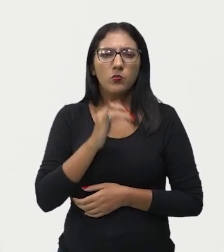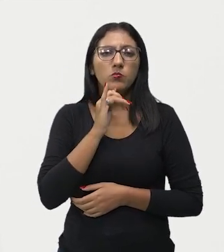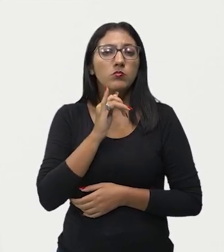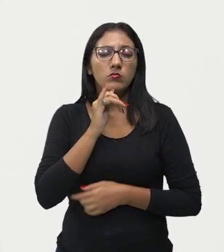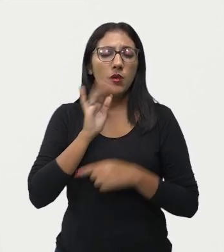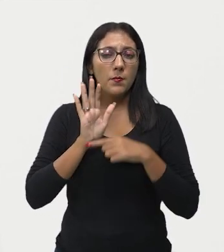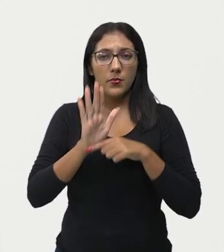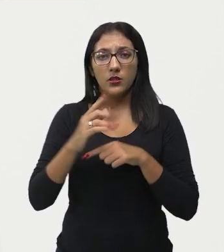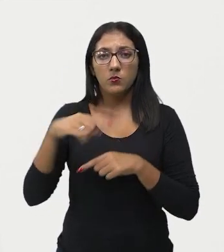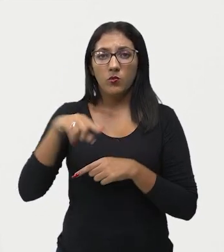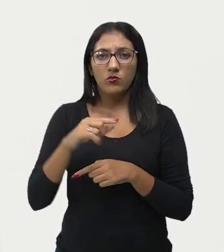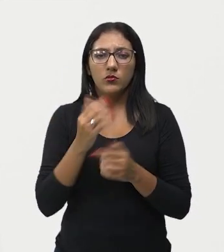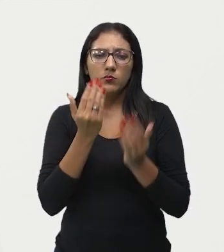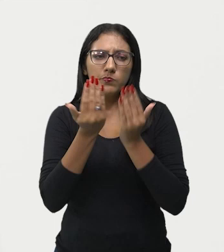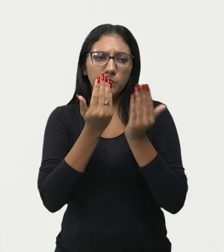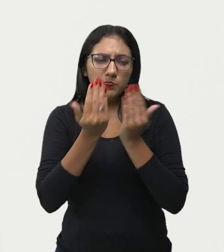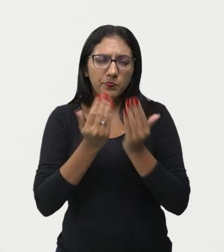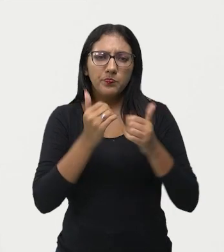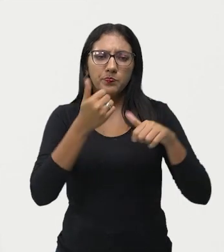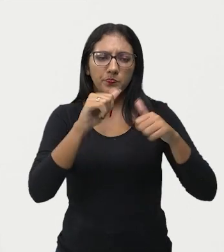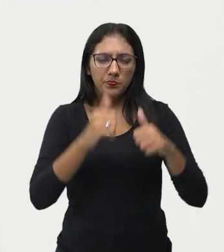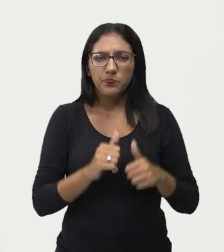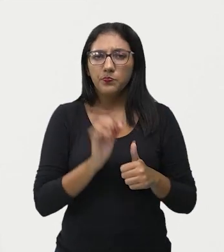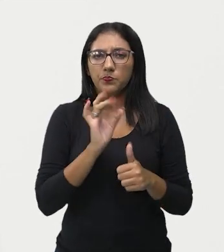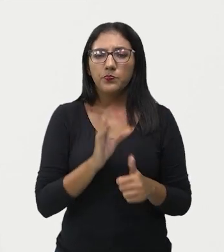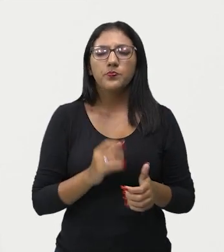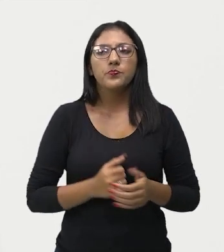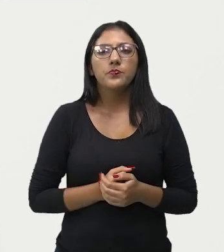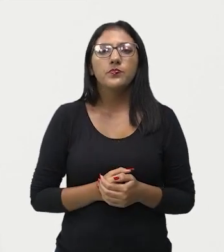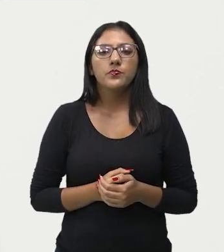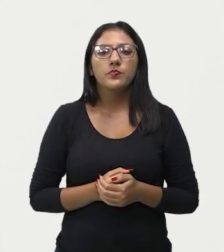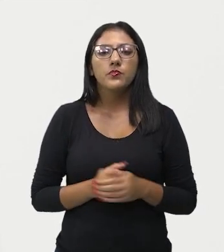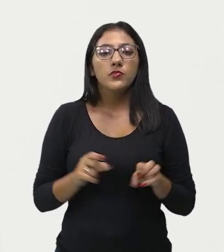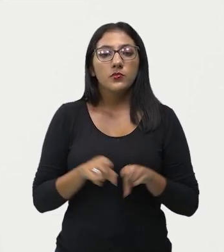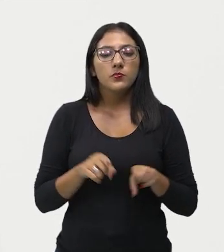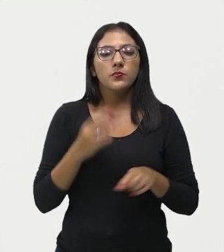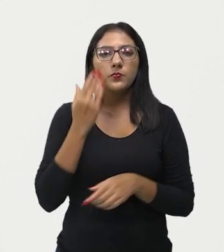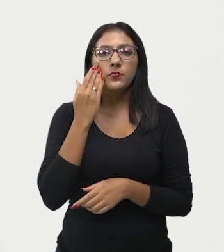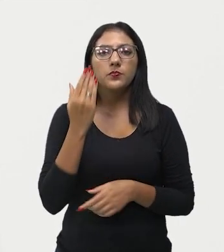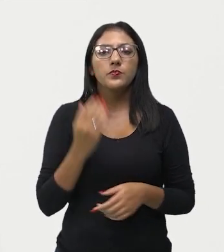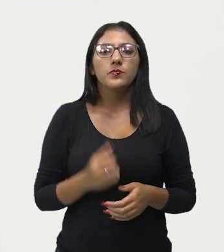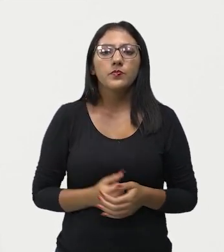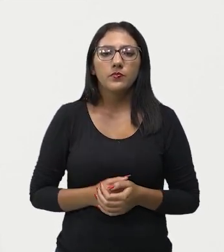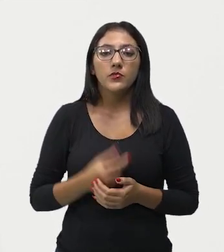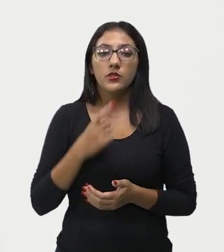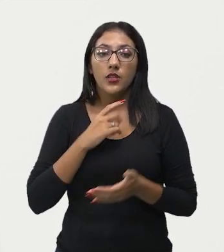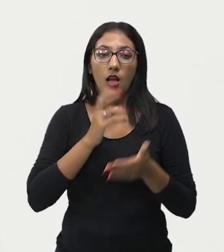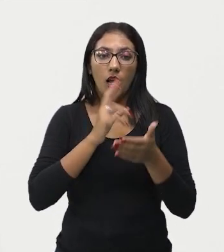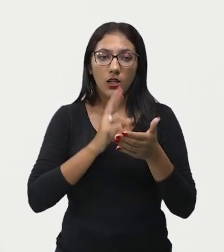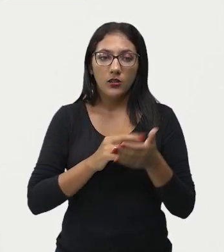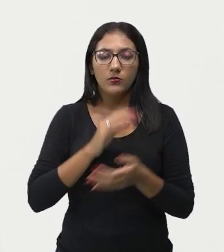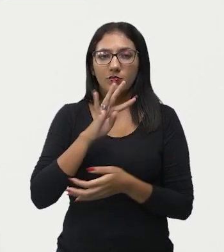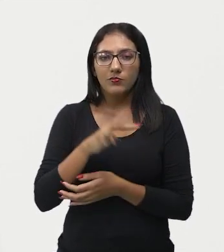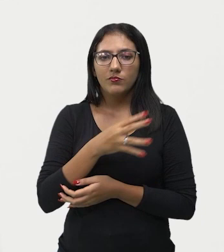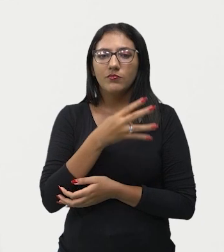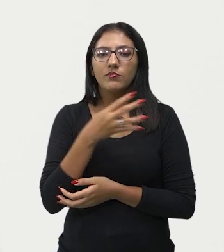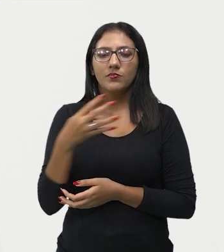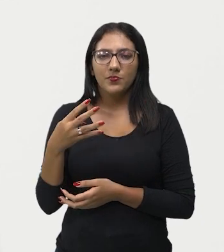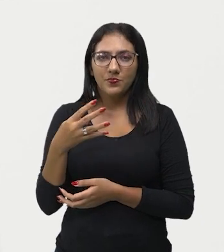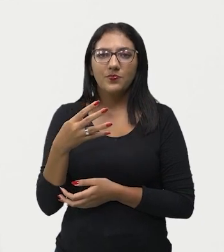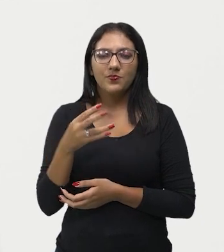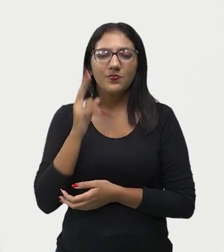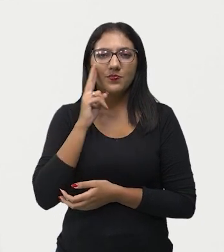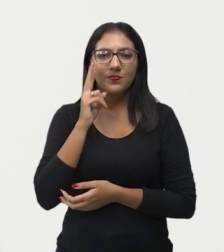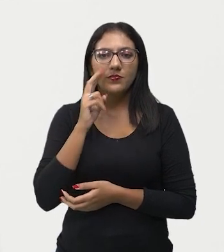trazer aqui para vocês e vocês compreenderem o conteúdo, tá bom? Mas, enfim, temos aqui as respostas dadas na nossa pesquisa dos